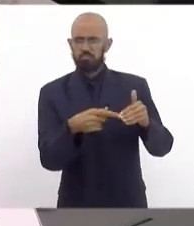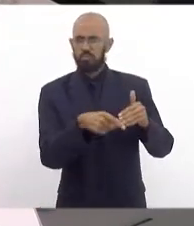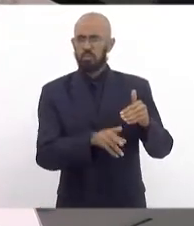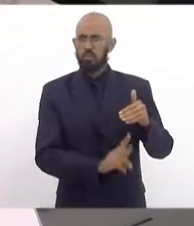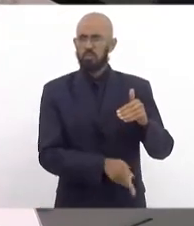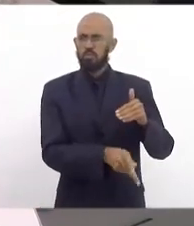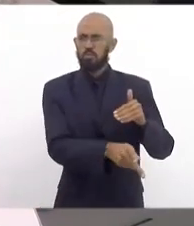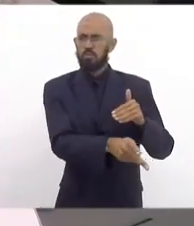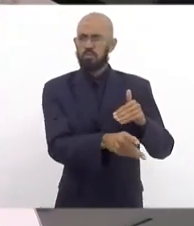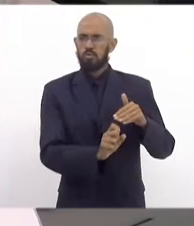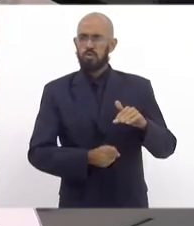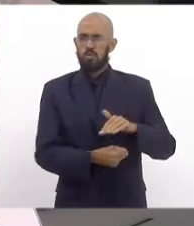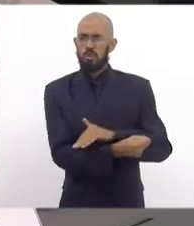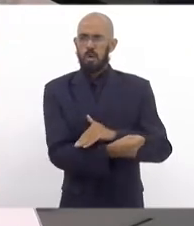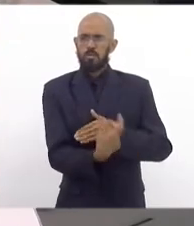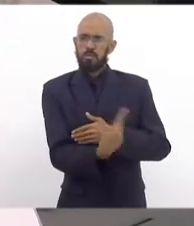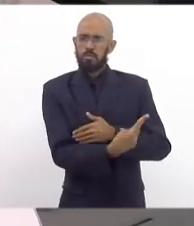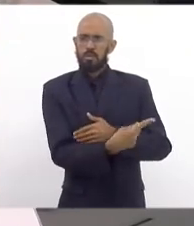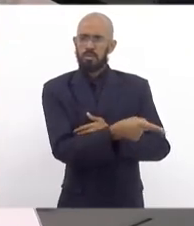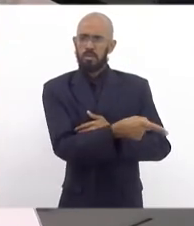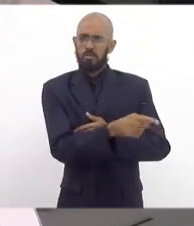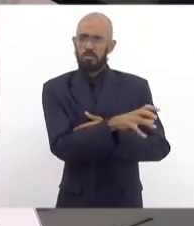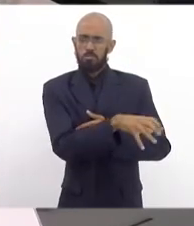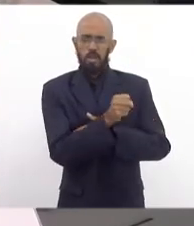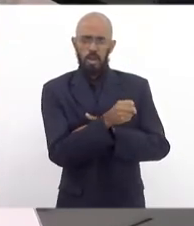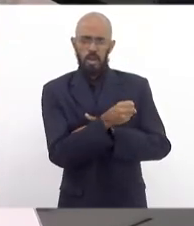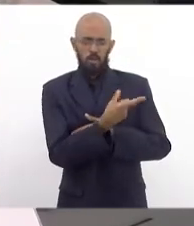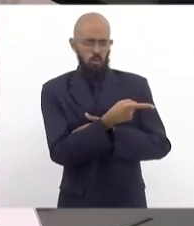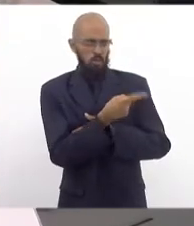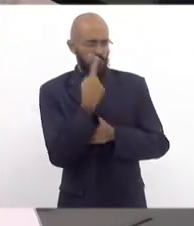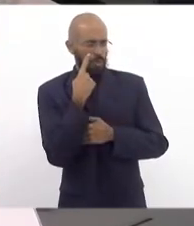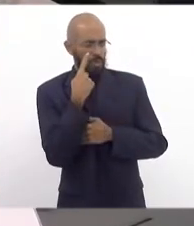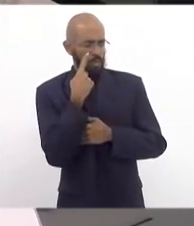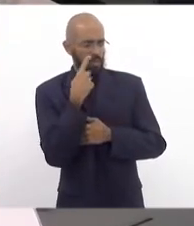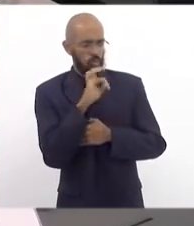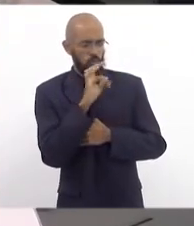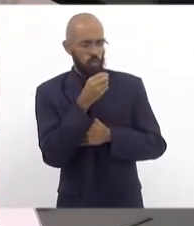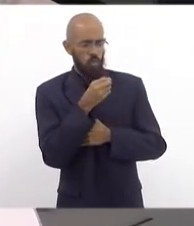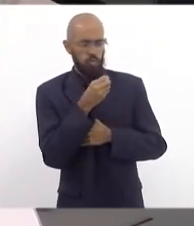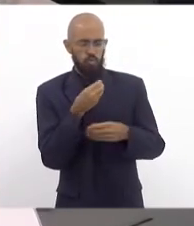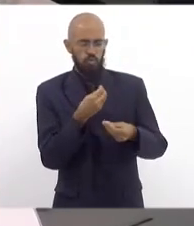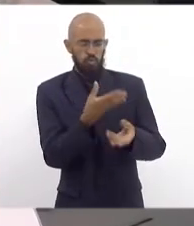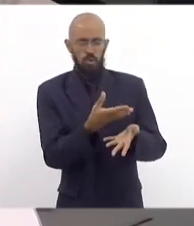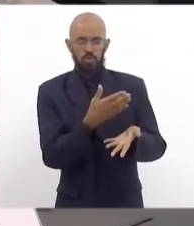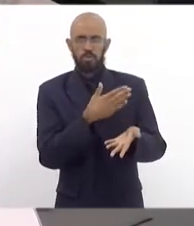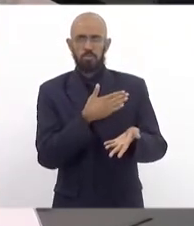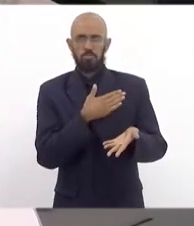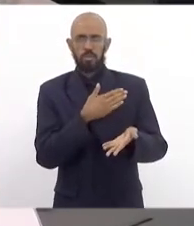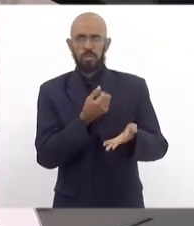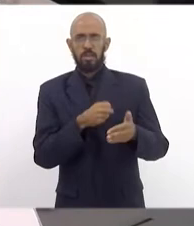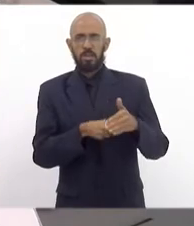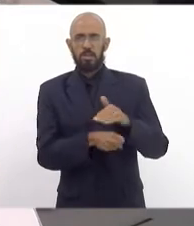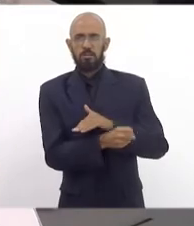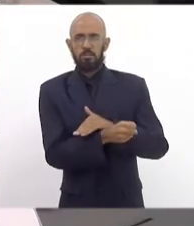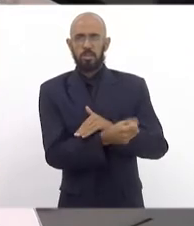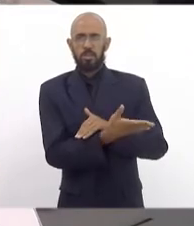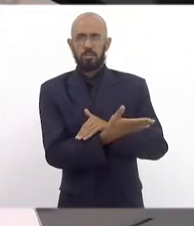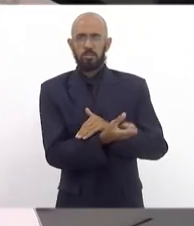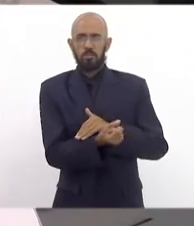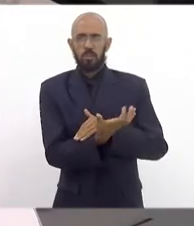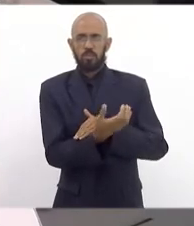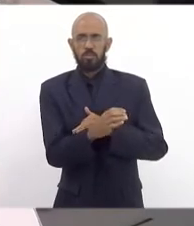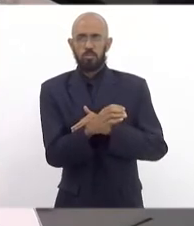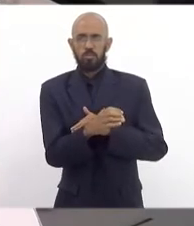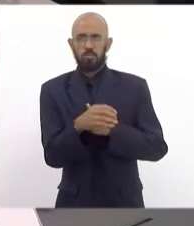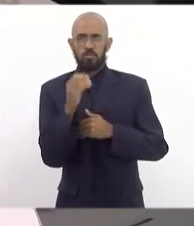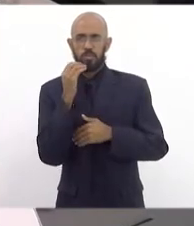seu mandato você dentro da Lei não pegou os doadores na minha campanha dentro da Lei quando podia né CNPJ Nelma não